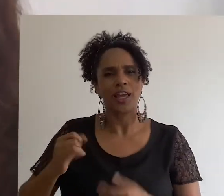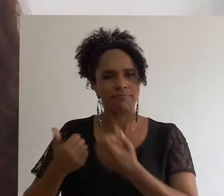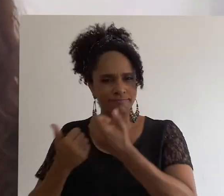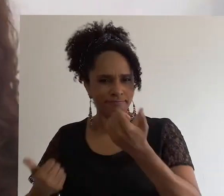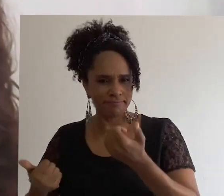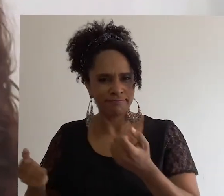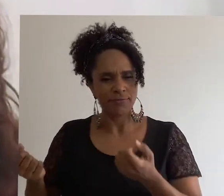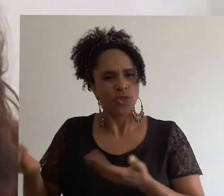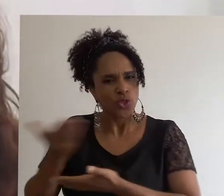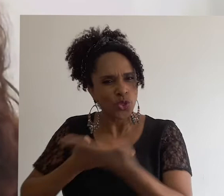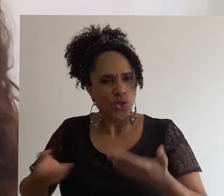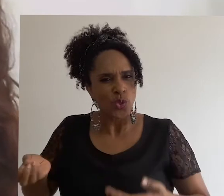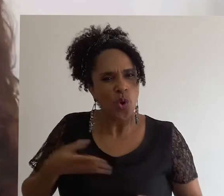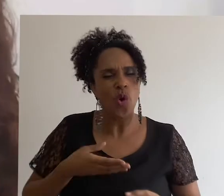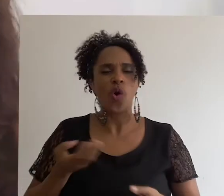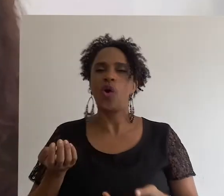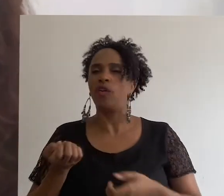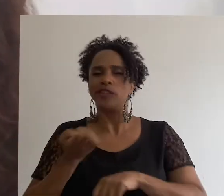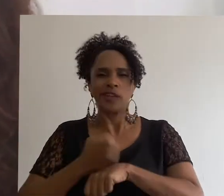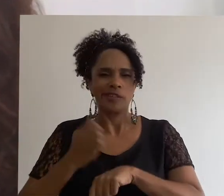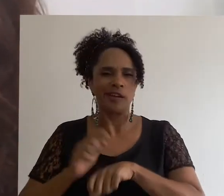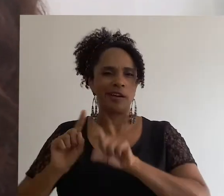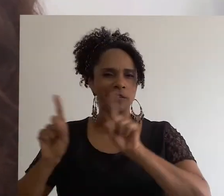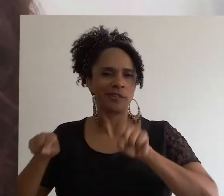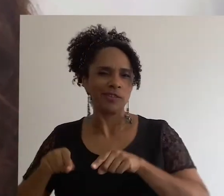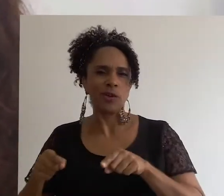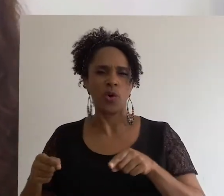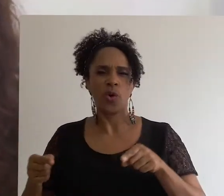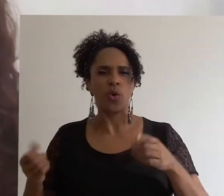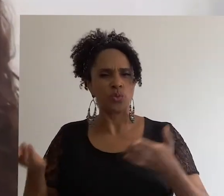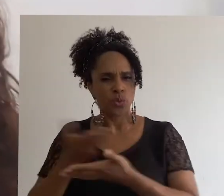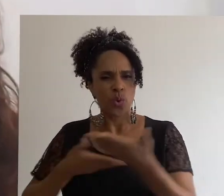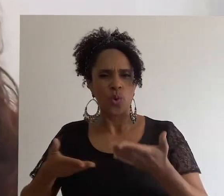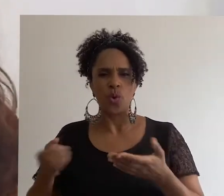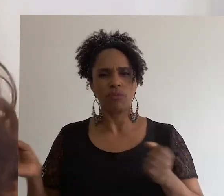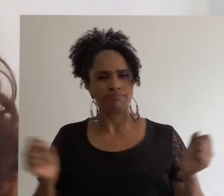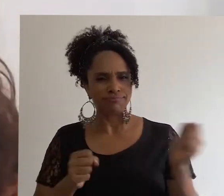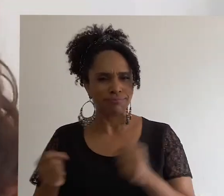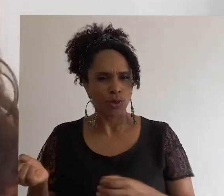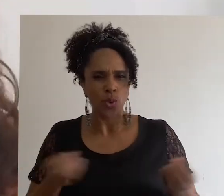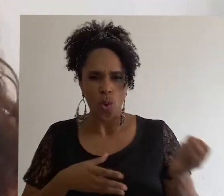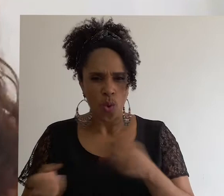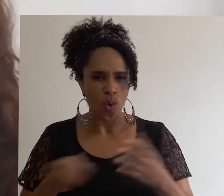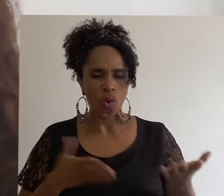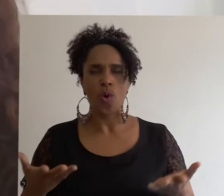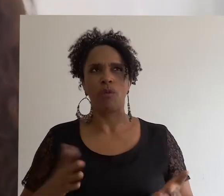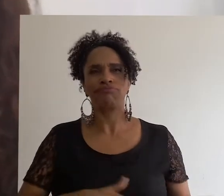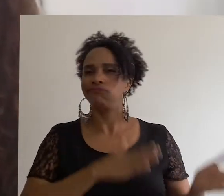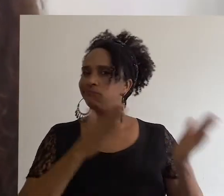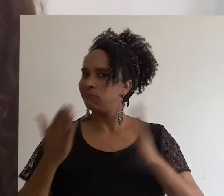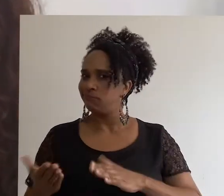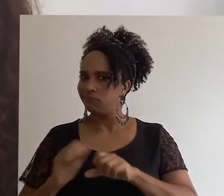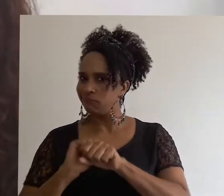seu quadro de servidoras e estagiárias. Além disso, a gente ainda enfrentou esse ano